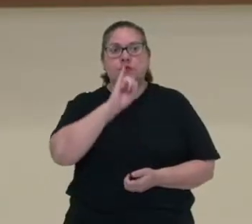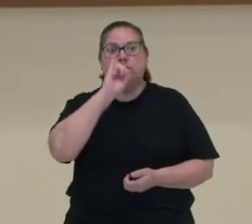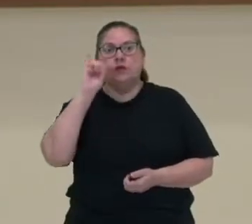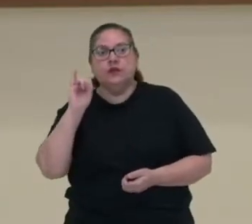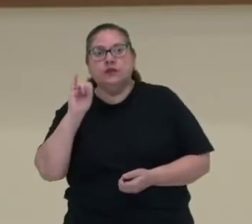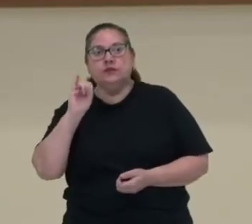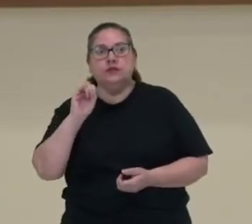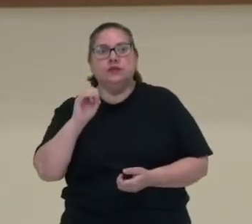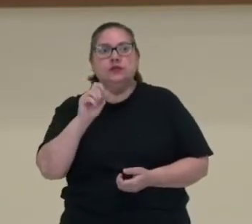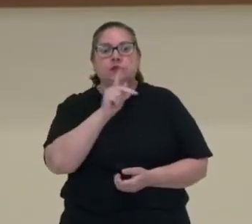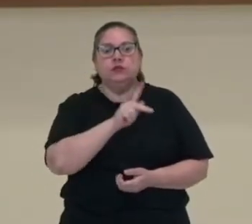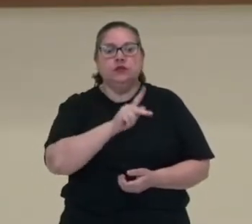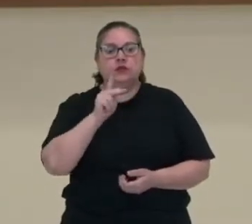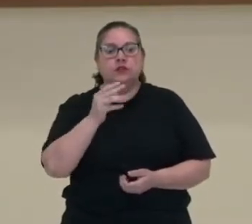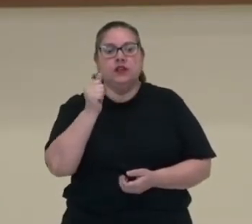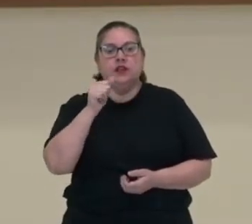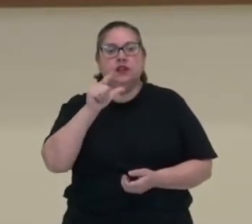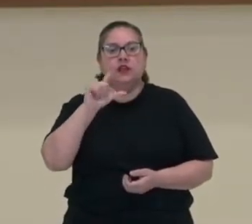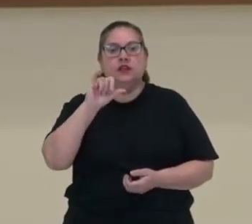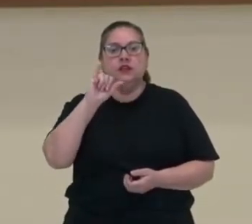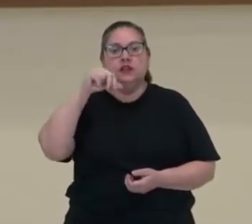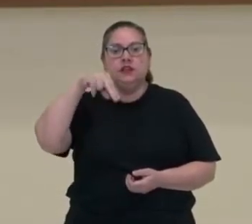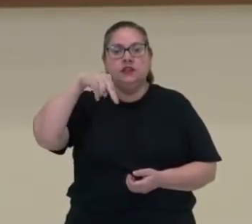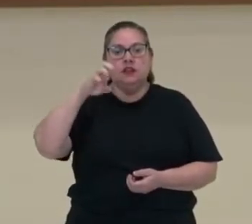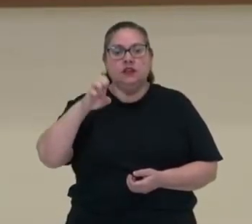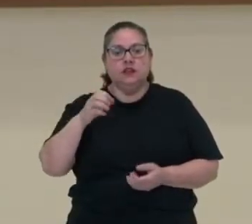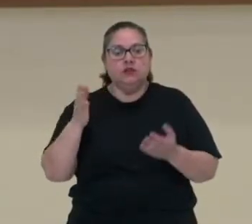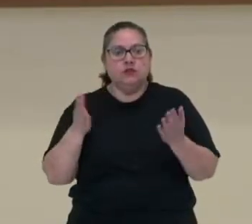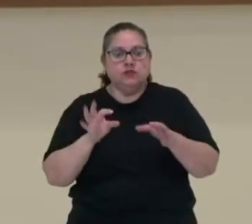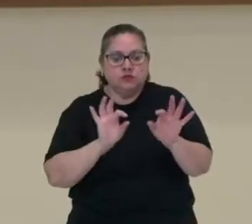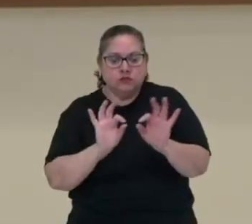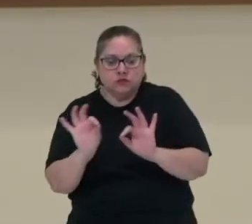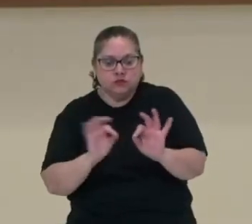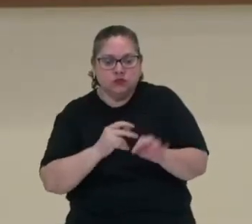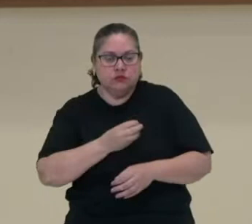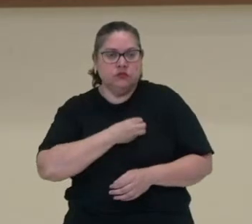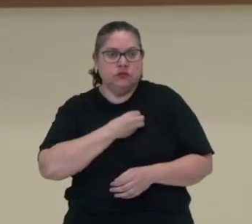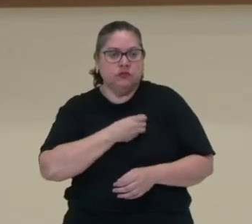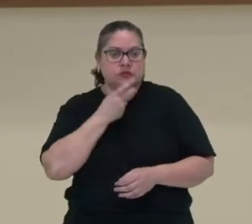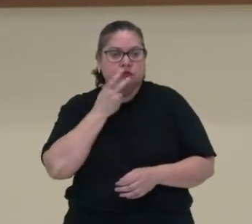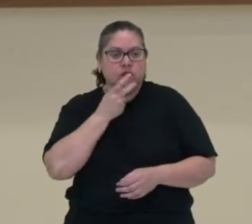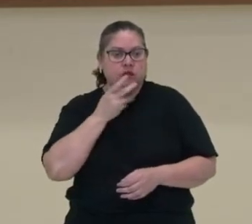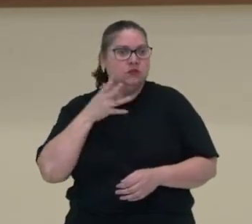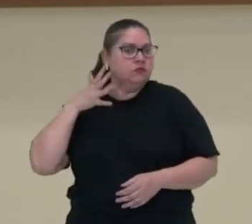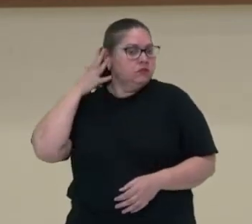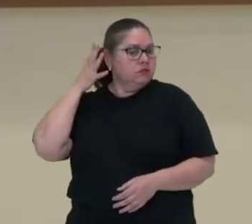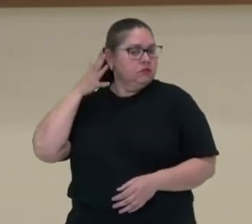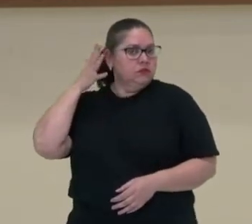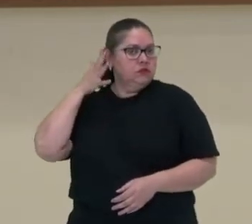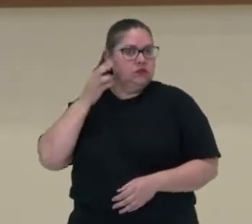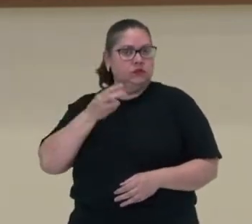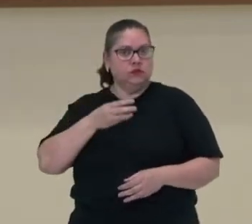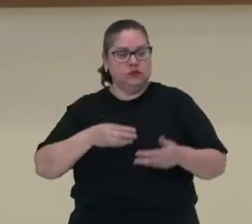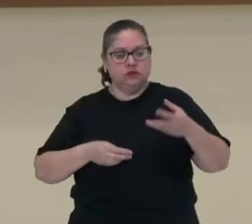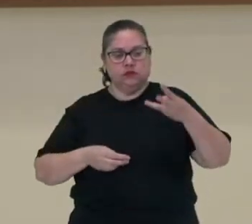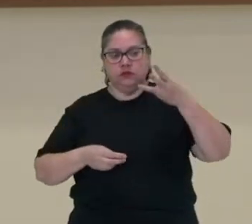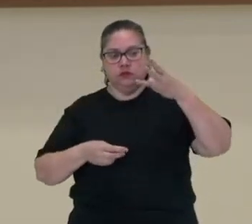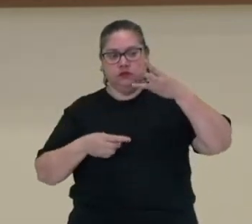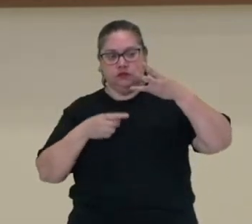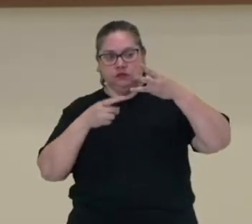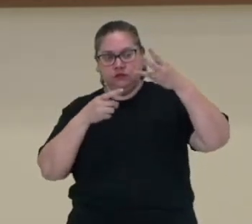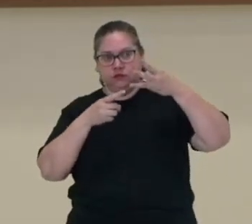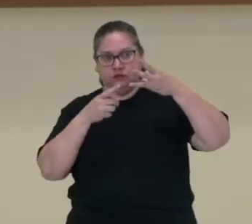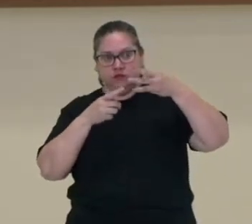Oi, pessoal, eu sou a professora Aline e hoje no nosso projeto de vida vamos falar sobre oratória 3. Então, a